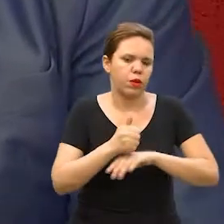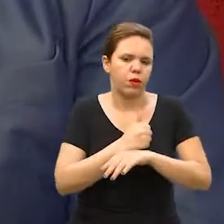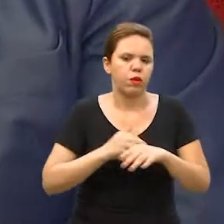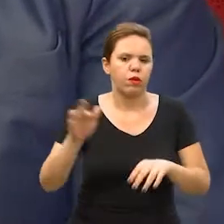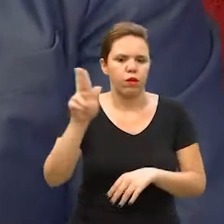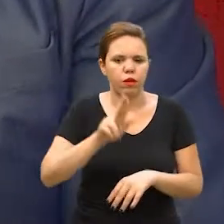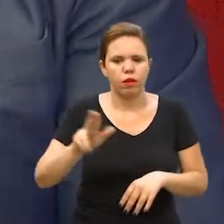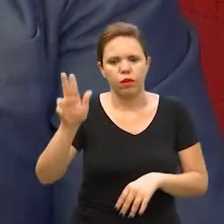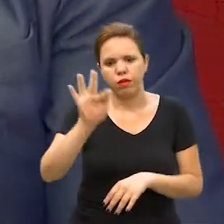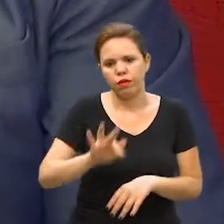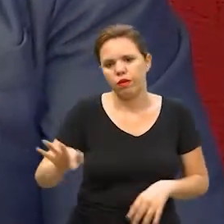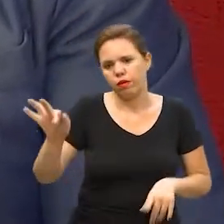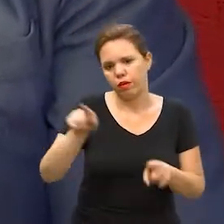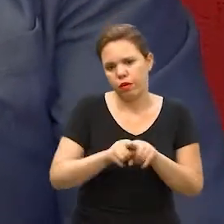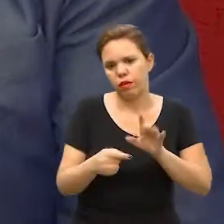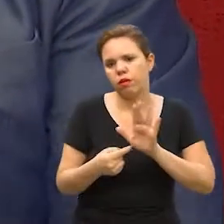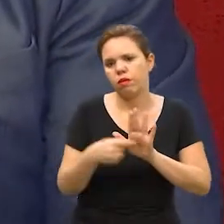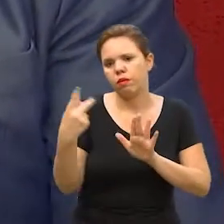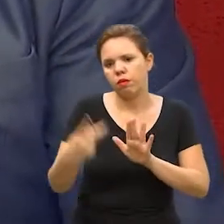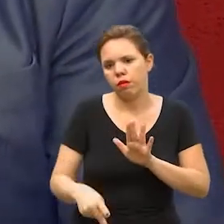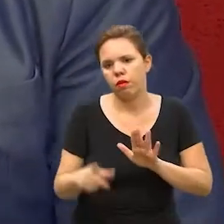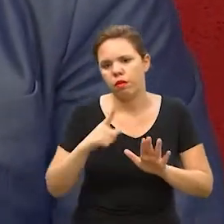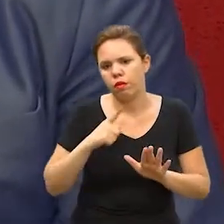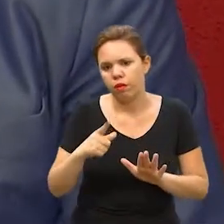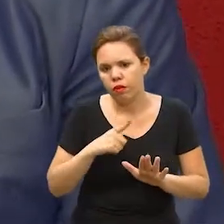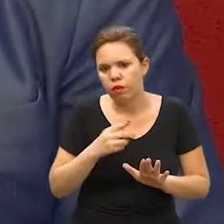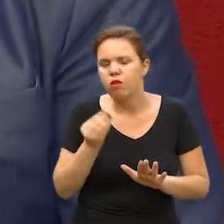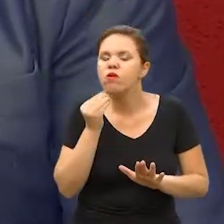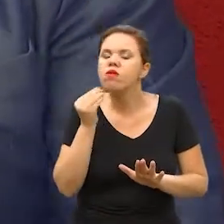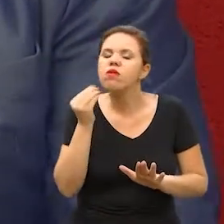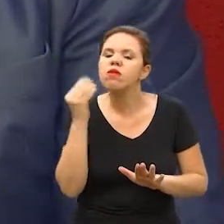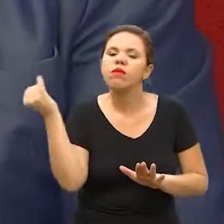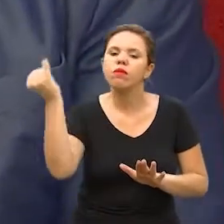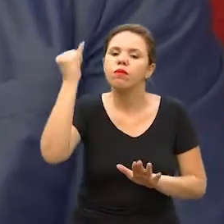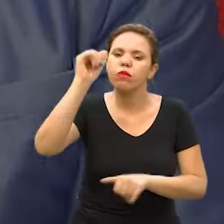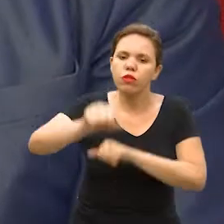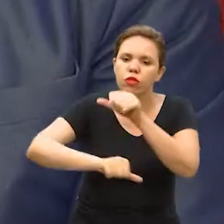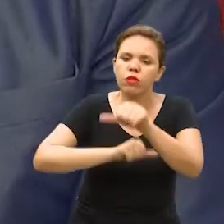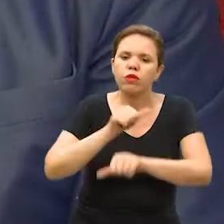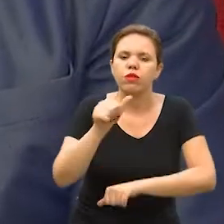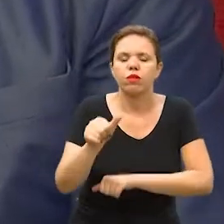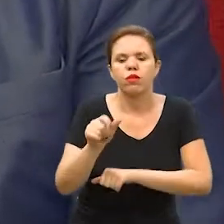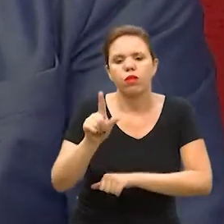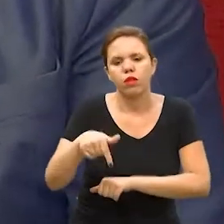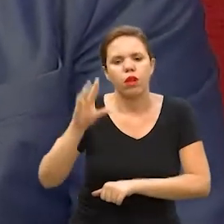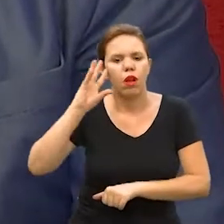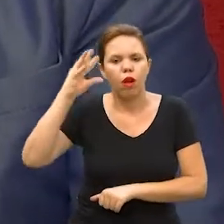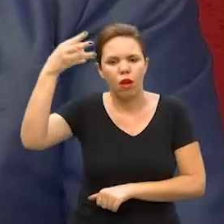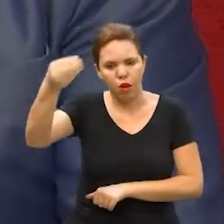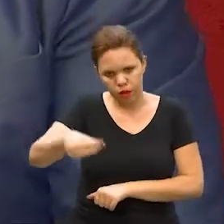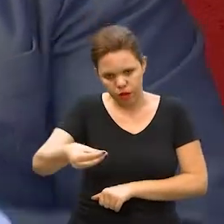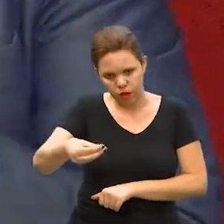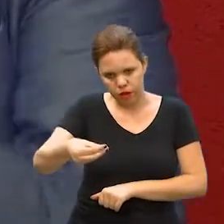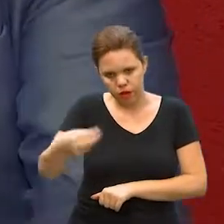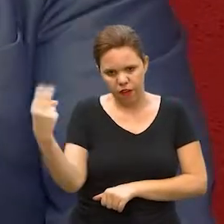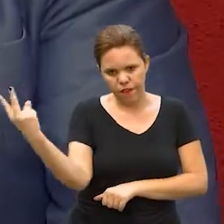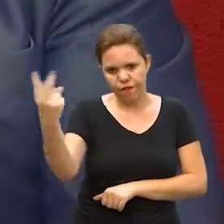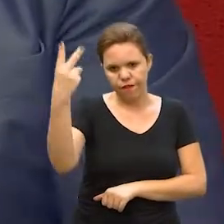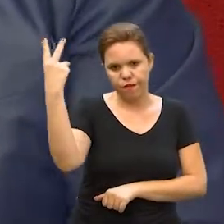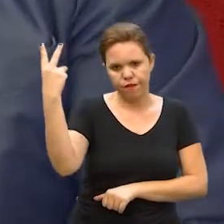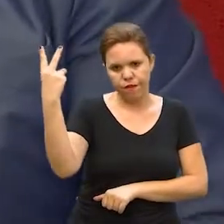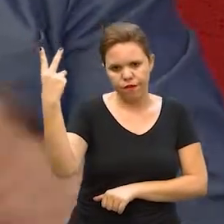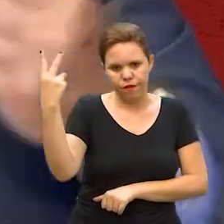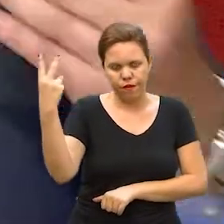universidade, de mostrar para eles que existe um caminho muito importante de transformar esse conhecimento em valor,